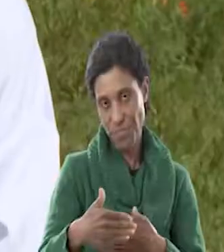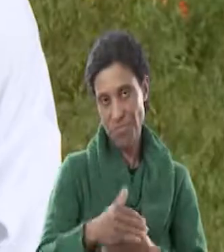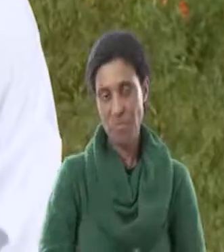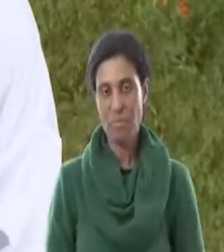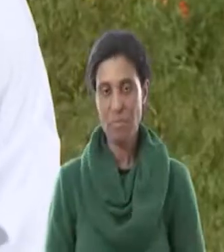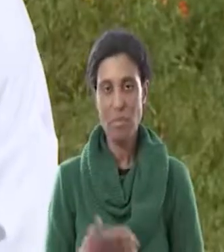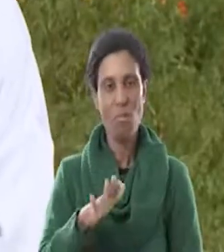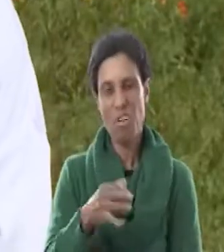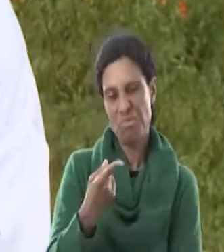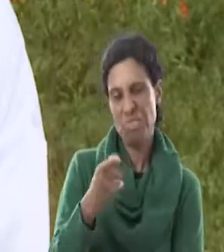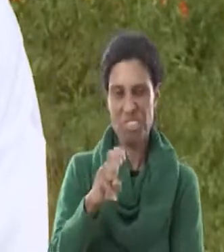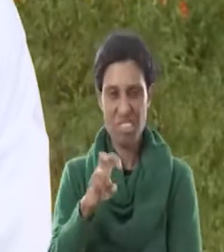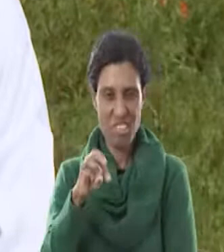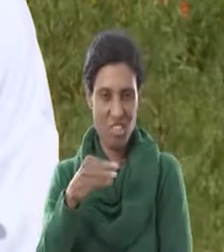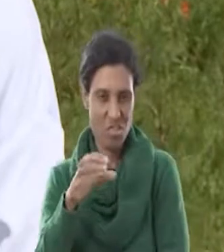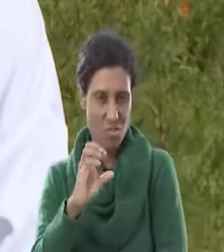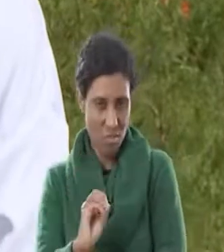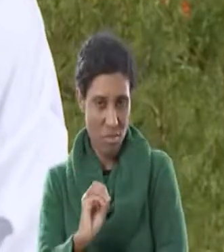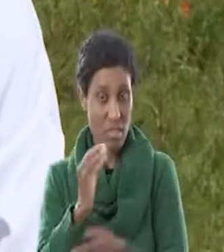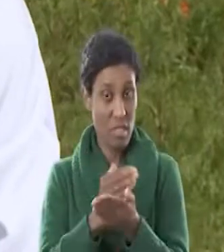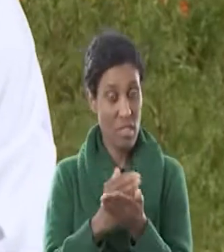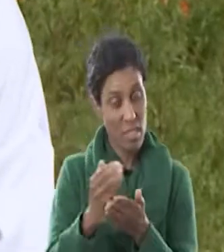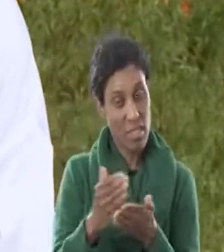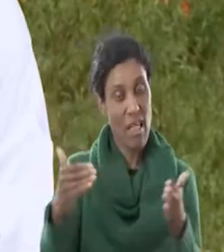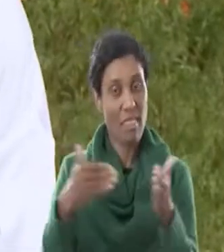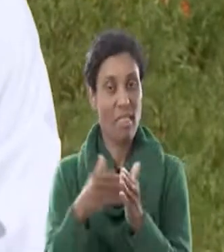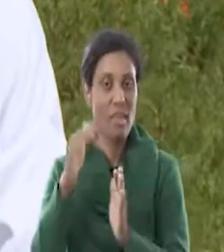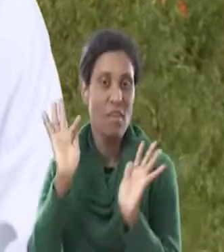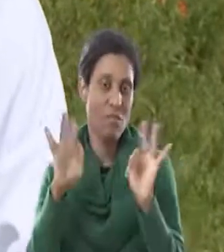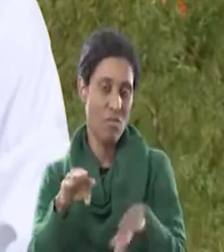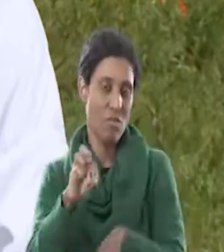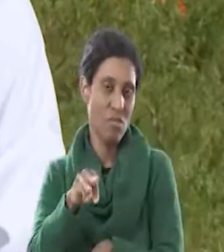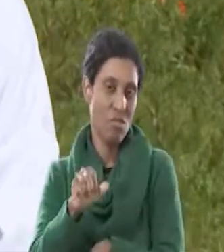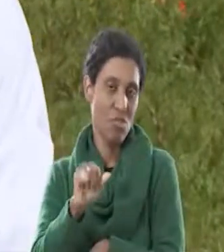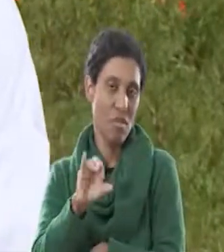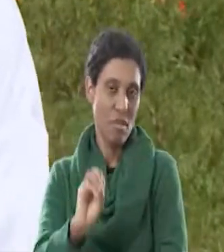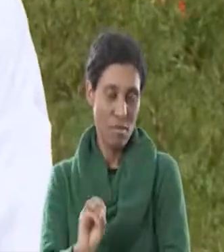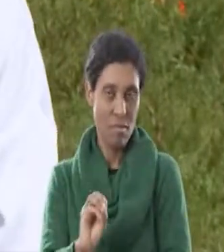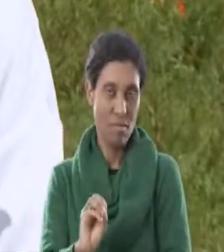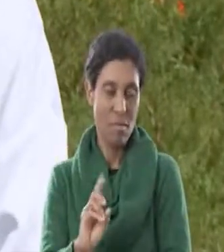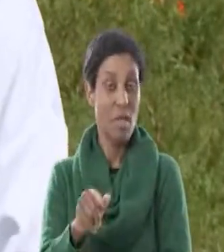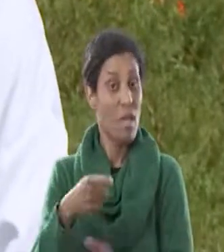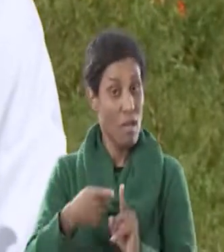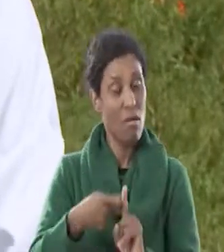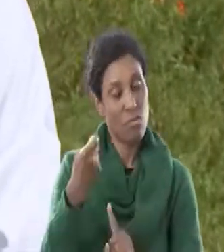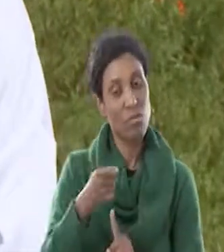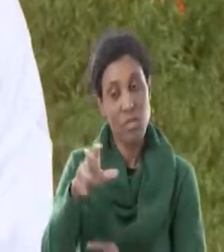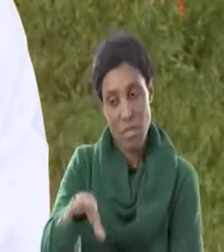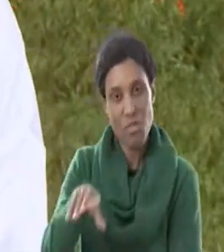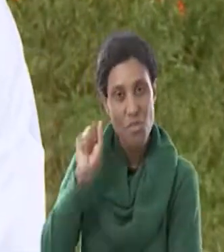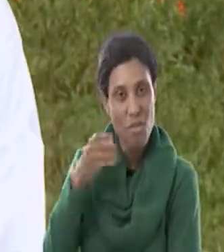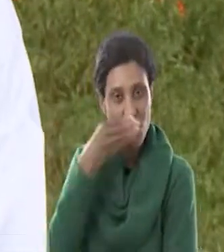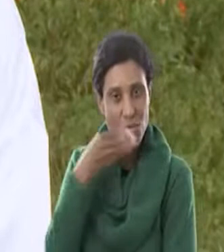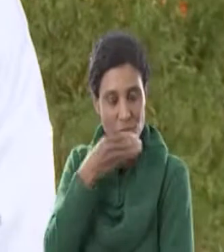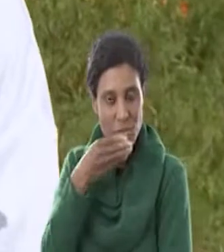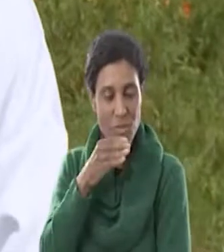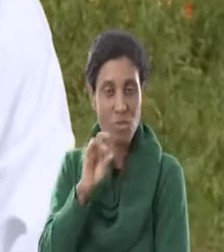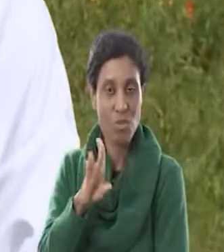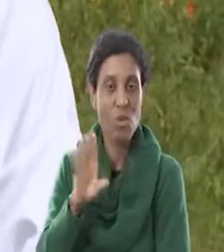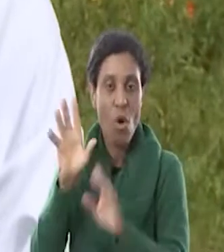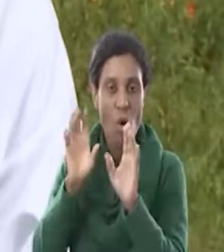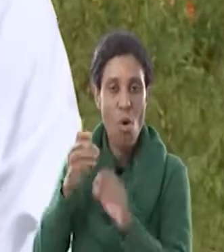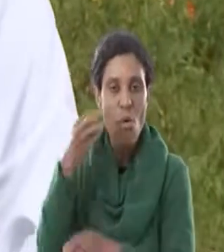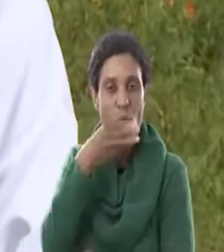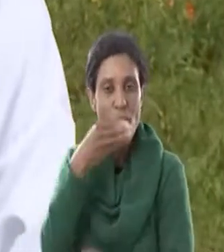Tá? Para o dia 15 de março, a gente começa e vai até a fim de maio. É os meses da nossa colheita aqui, que é só